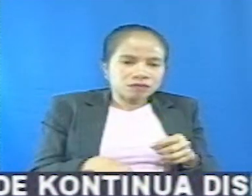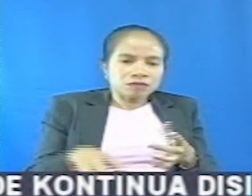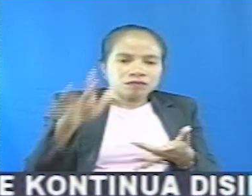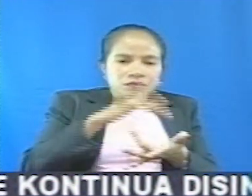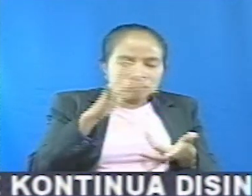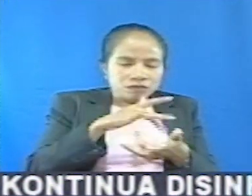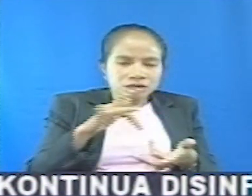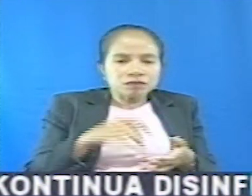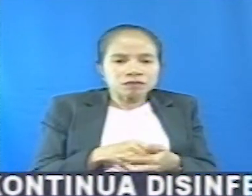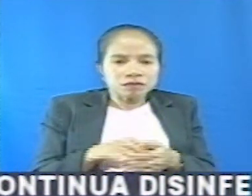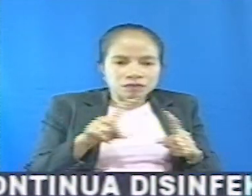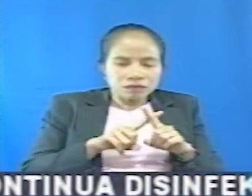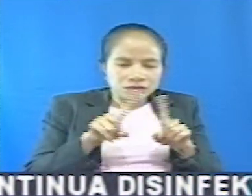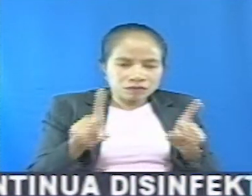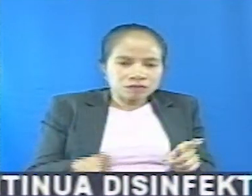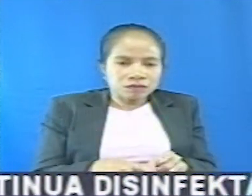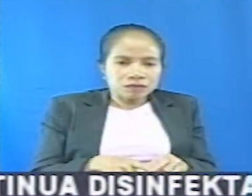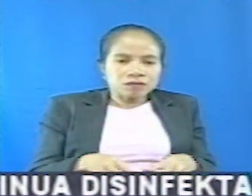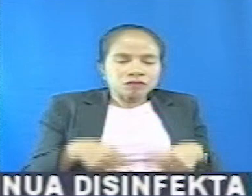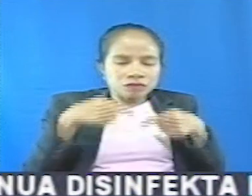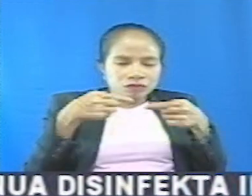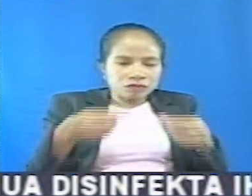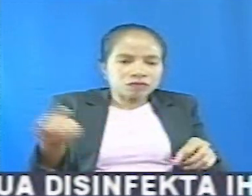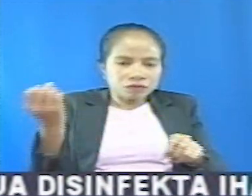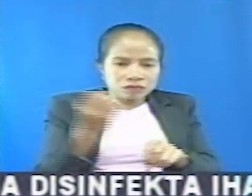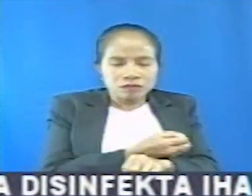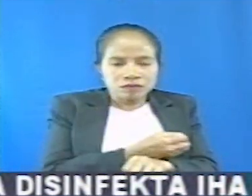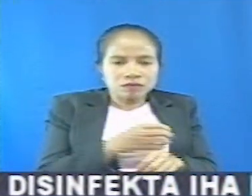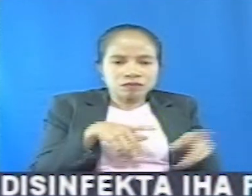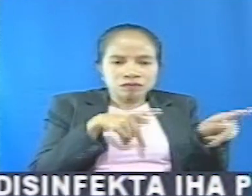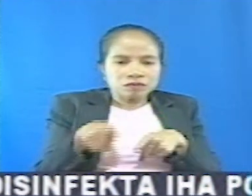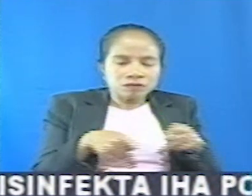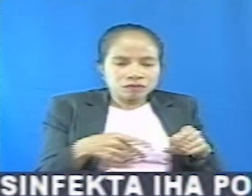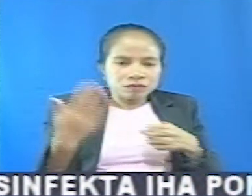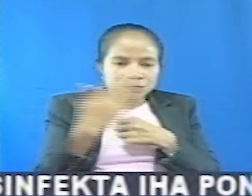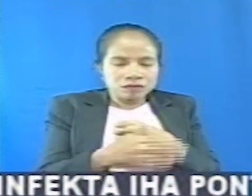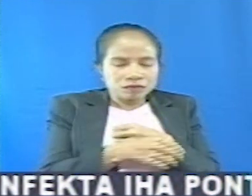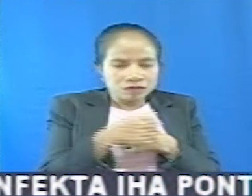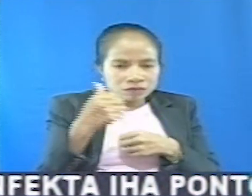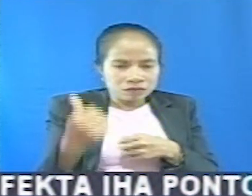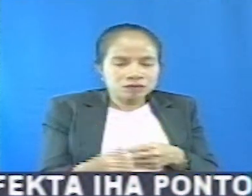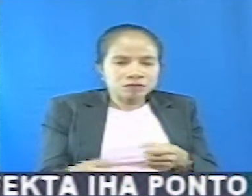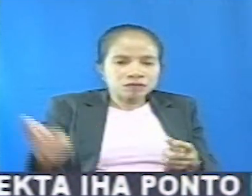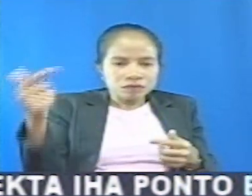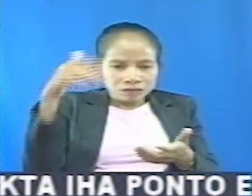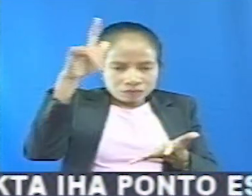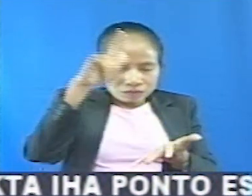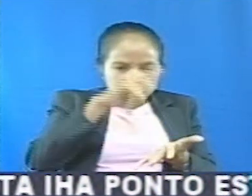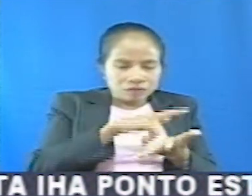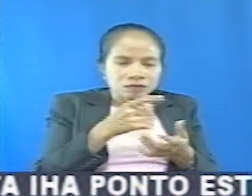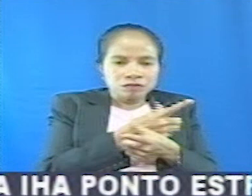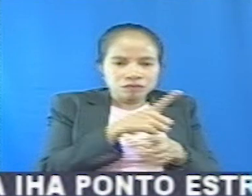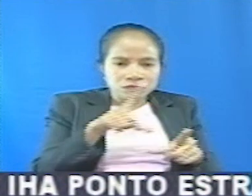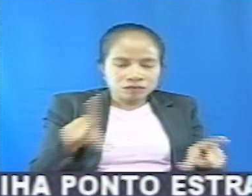viazen ba mai. Mai be, fo oportunidade ba cidadão estrangeiro Sira viazen ho livre.